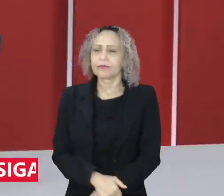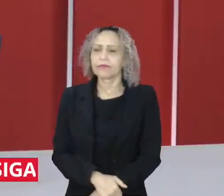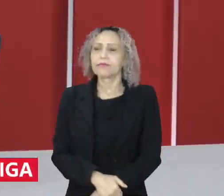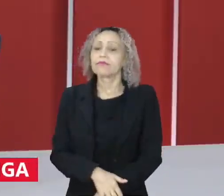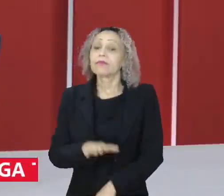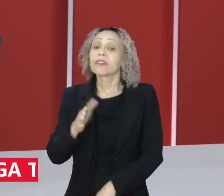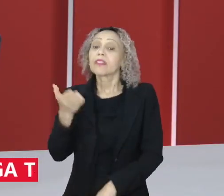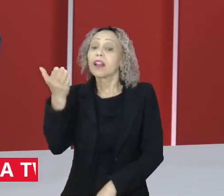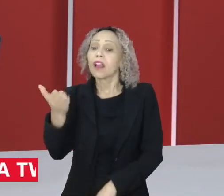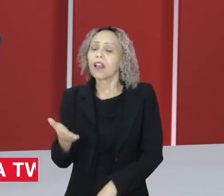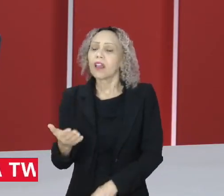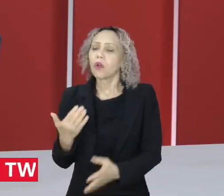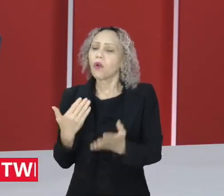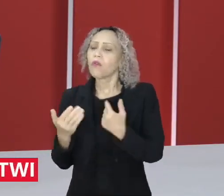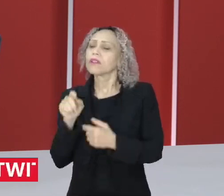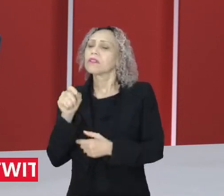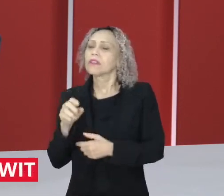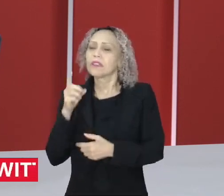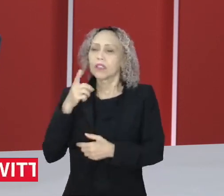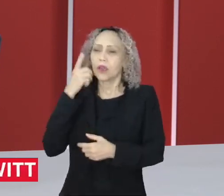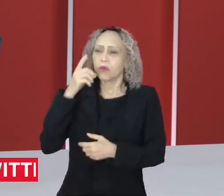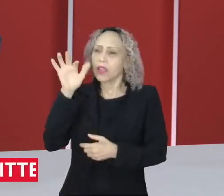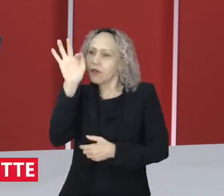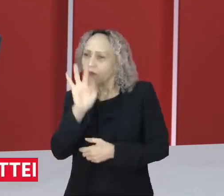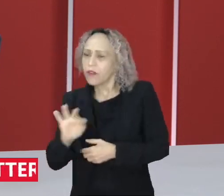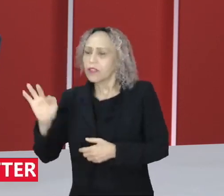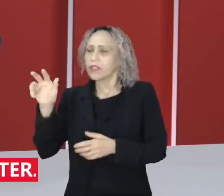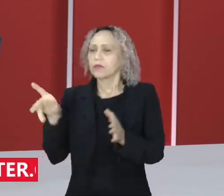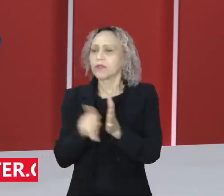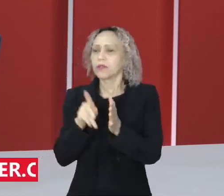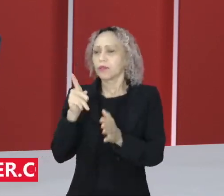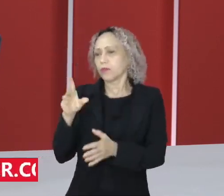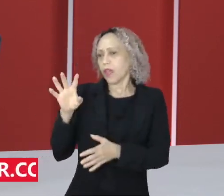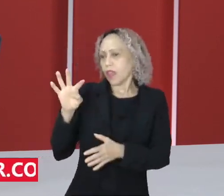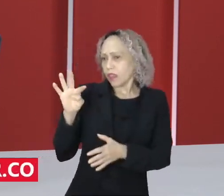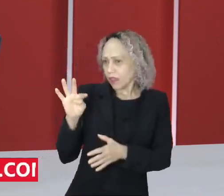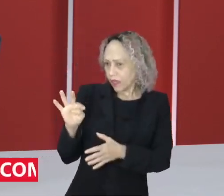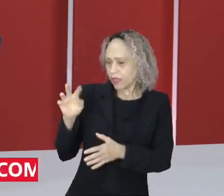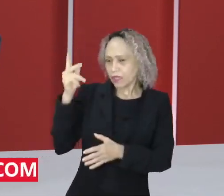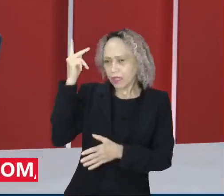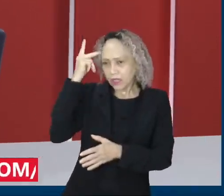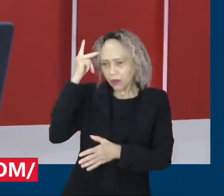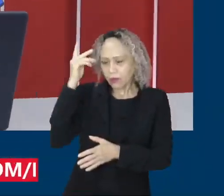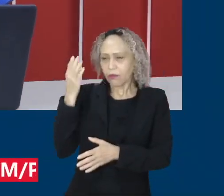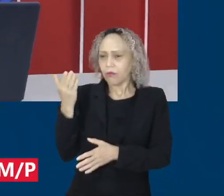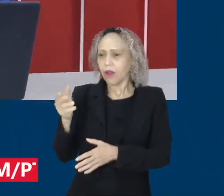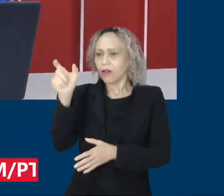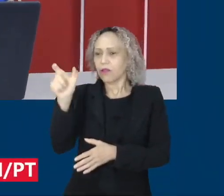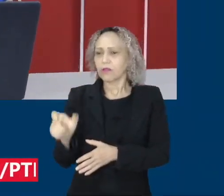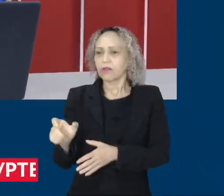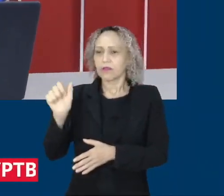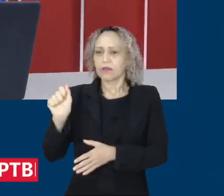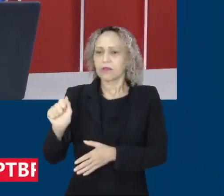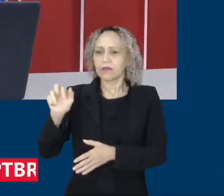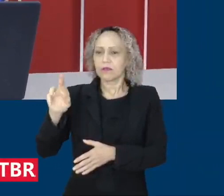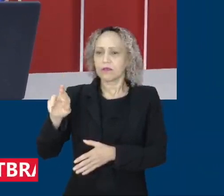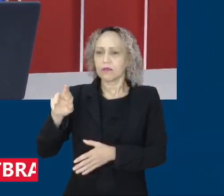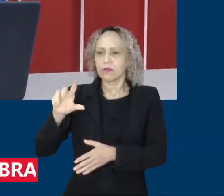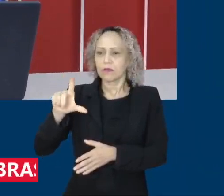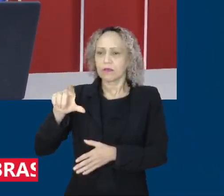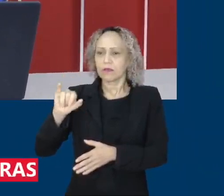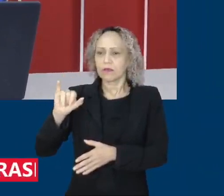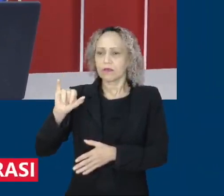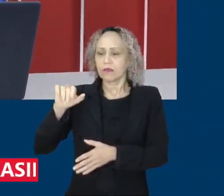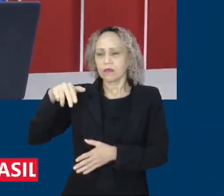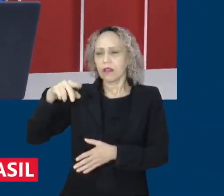Quem conversa com a gente agora é o deputado federal pelo PT de São Paulo, Arlindo Chinaglia. Bom dia, deputado. Bem-vindo mais uma vez ao